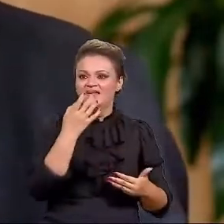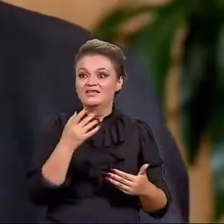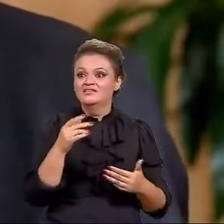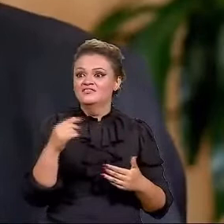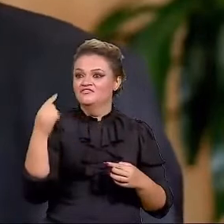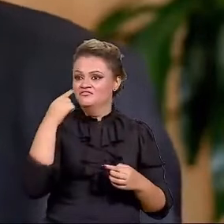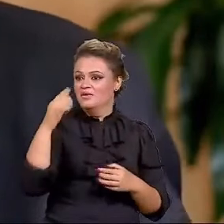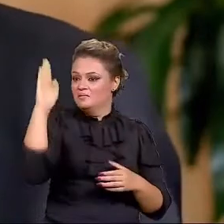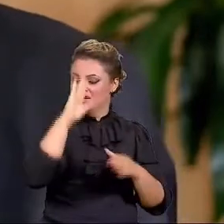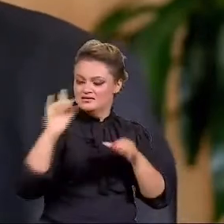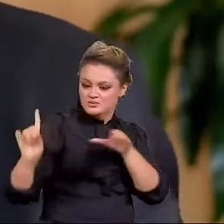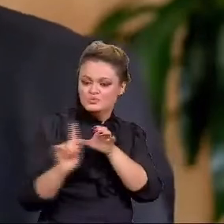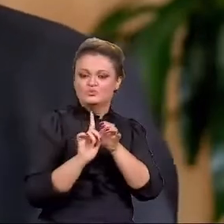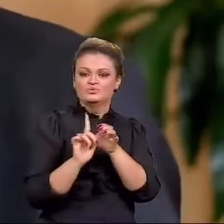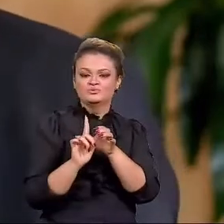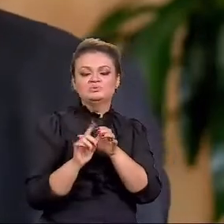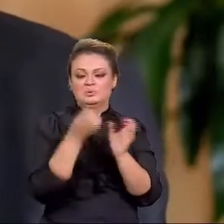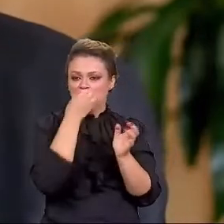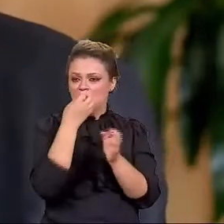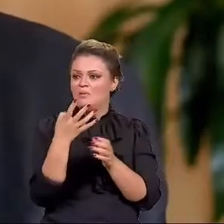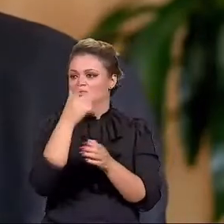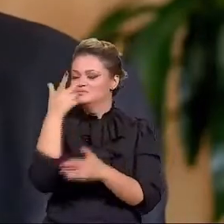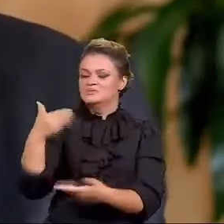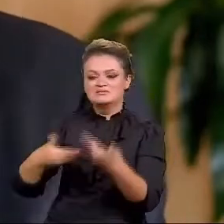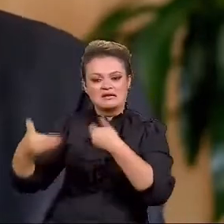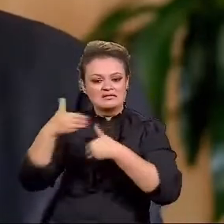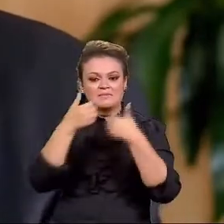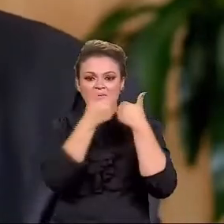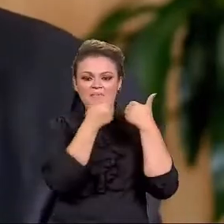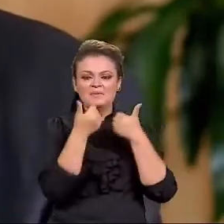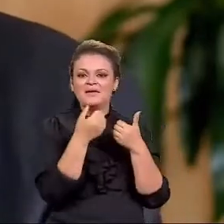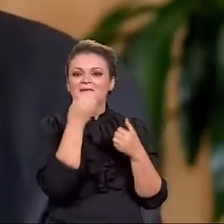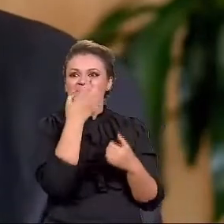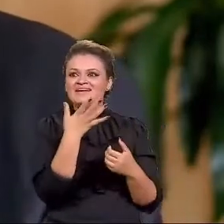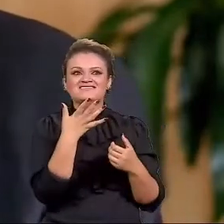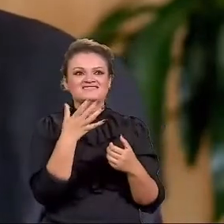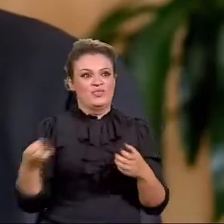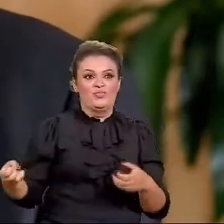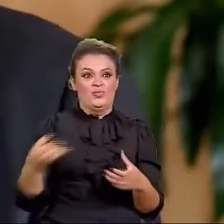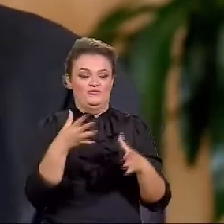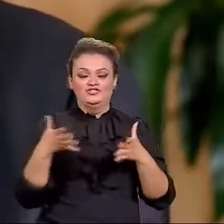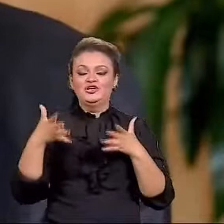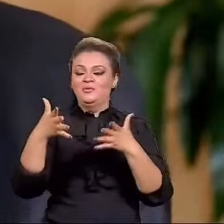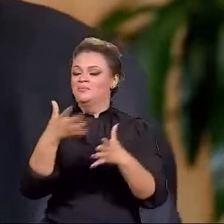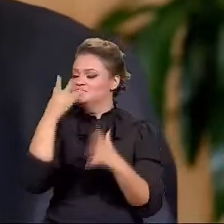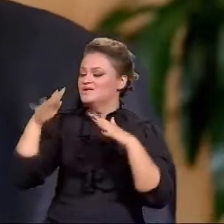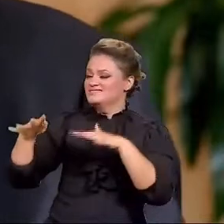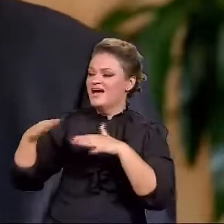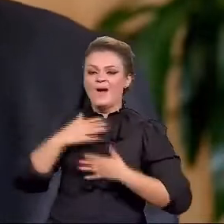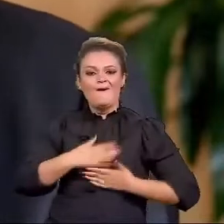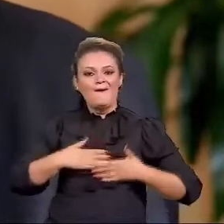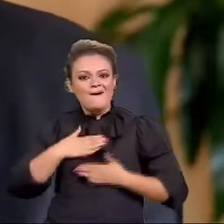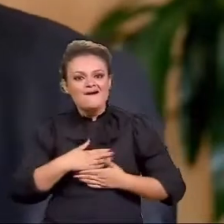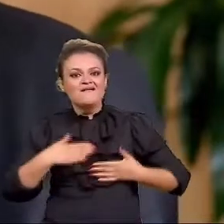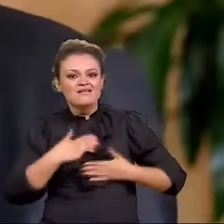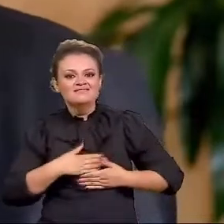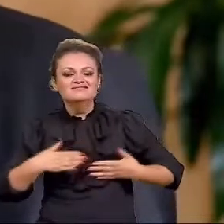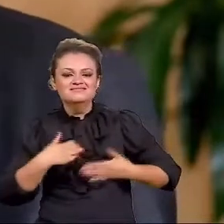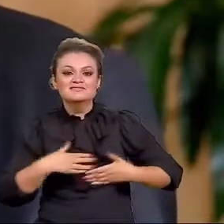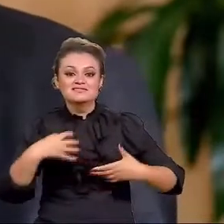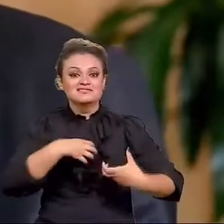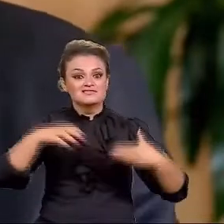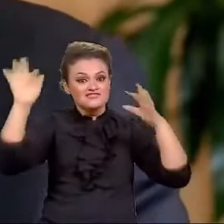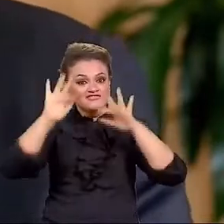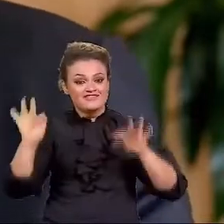nova que estivesse chegando a participar da reunião, todo mundo muito feliz. E eu sinto muito orgulho de ser brasileiro